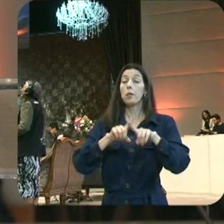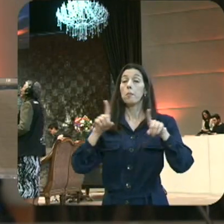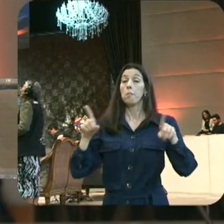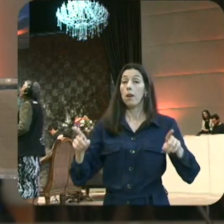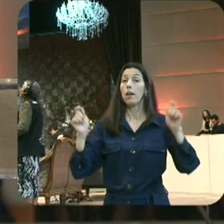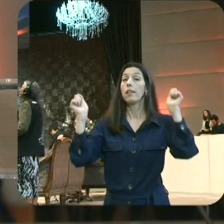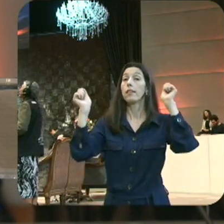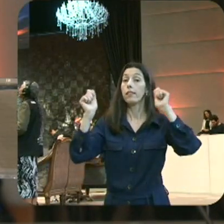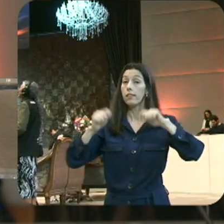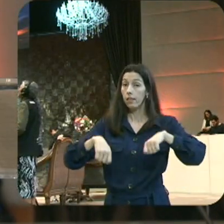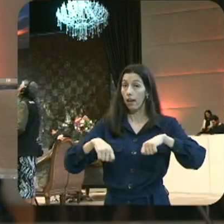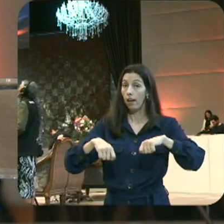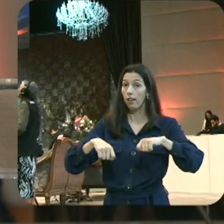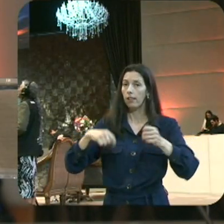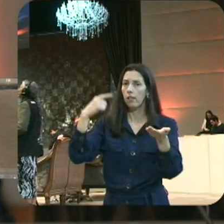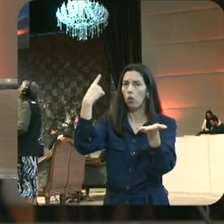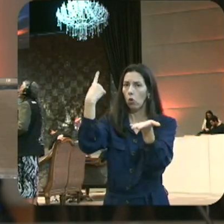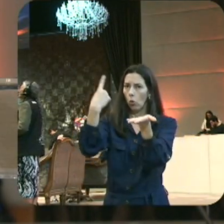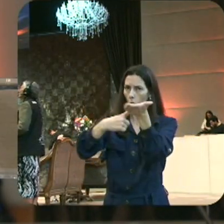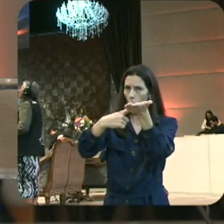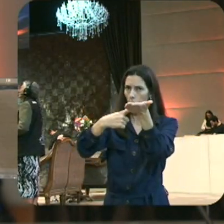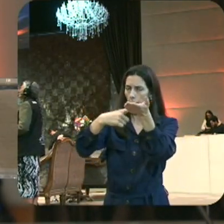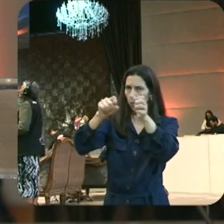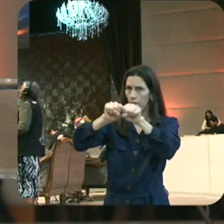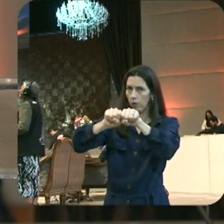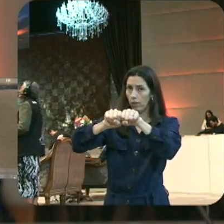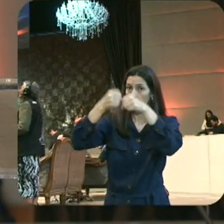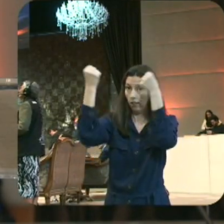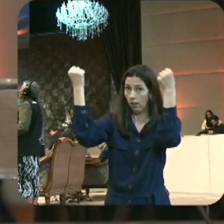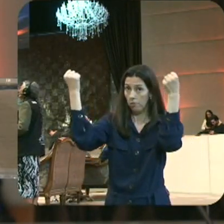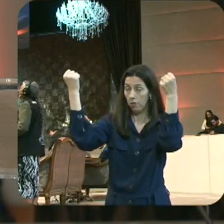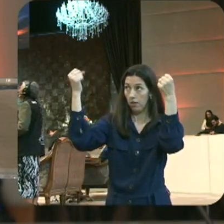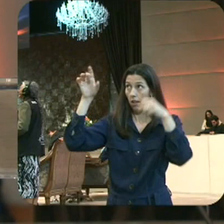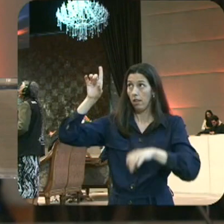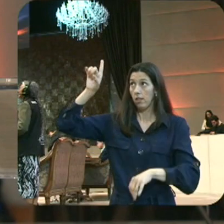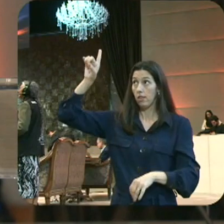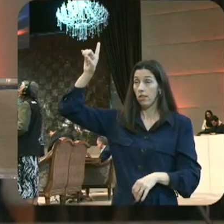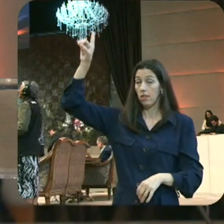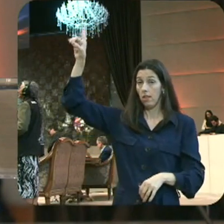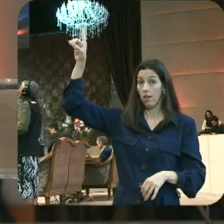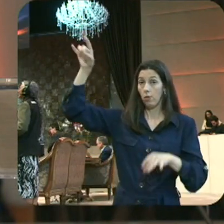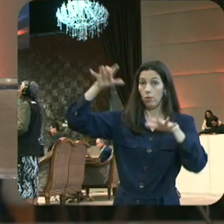eles quebrarem a aliança que eles têm com Deus.